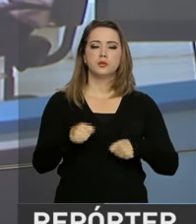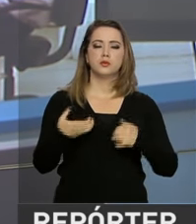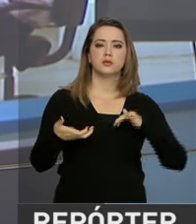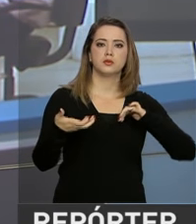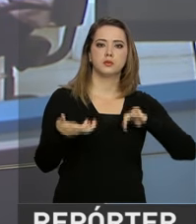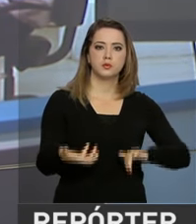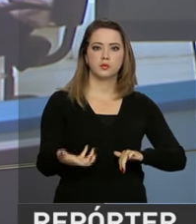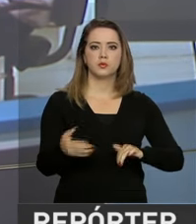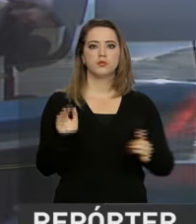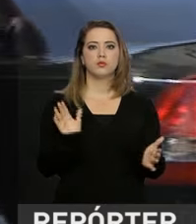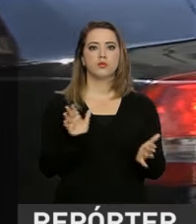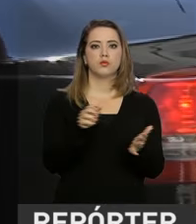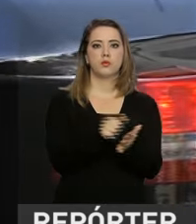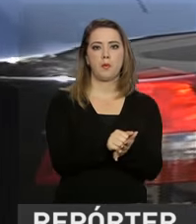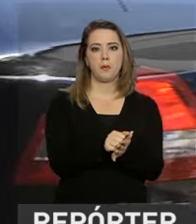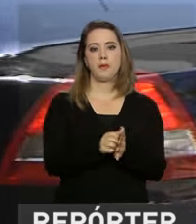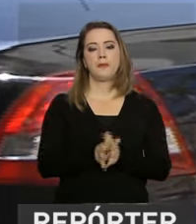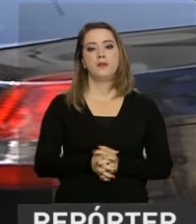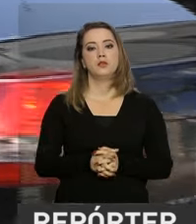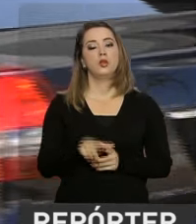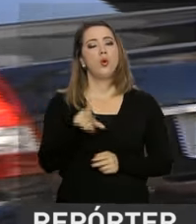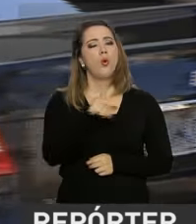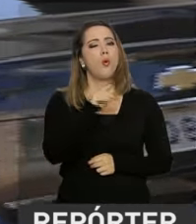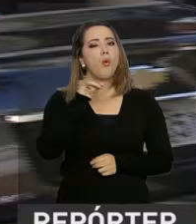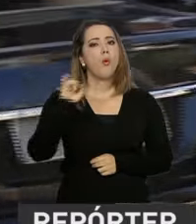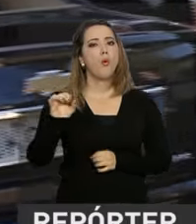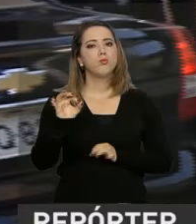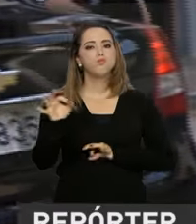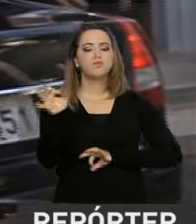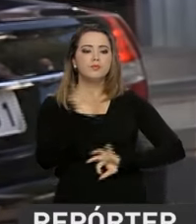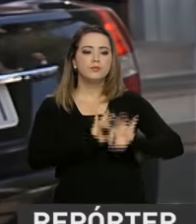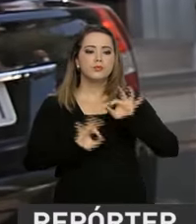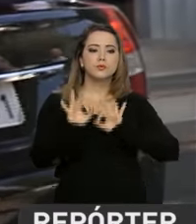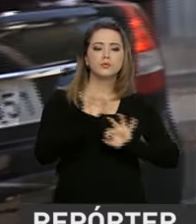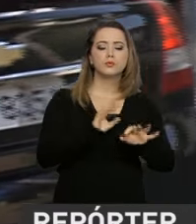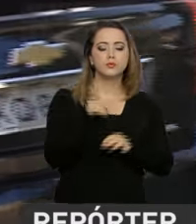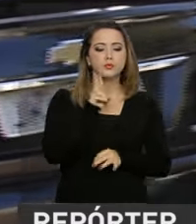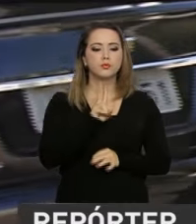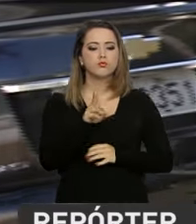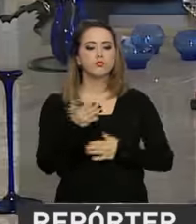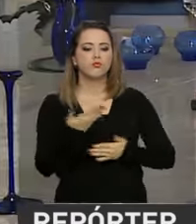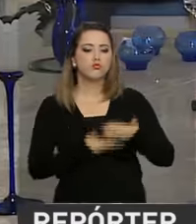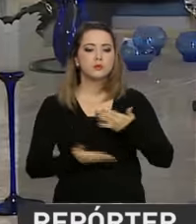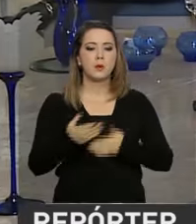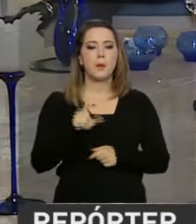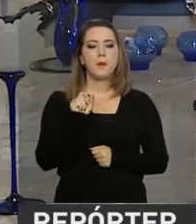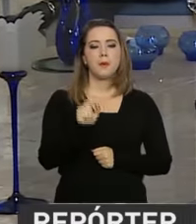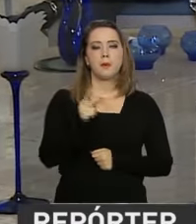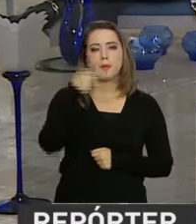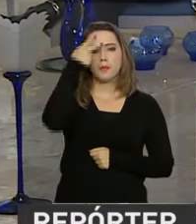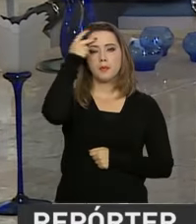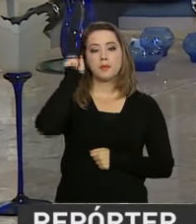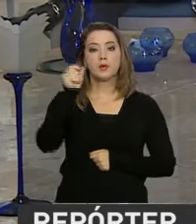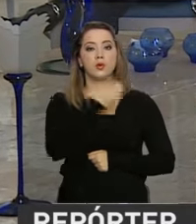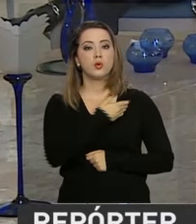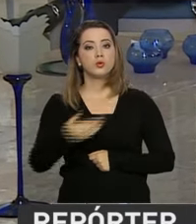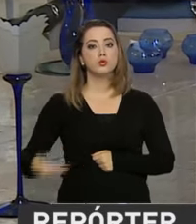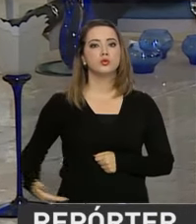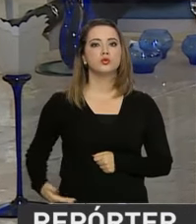Nacional. Um dia de articulações políticas em Brasília, tudo com o objetivo do governo aprovar